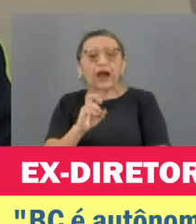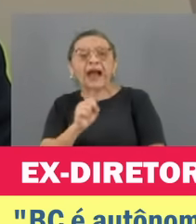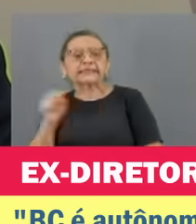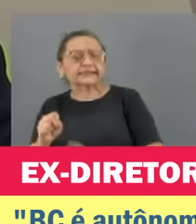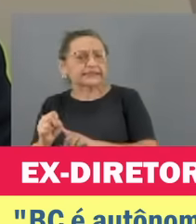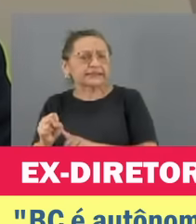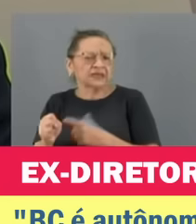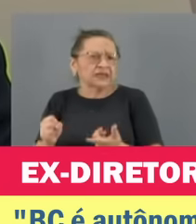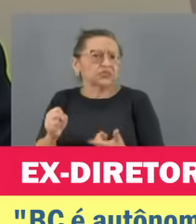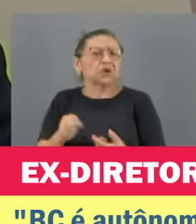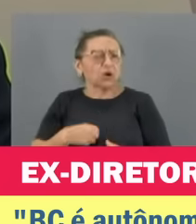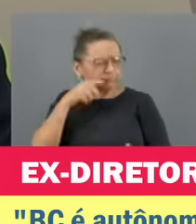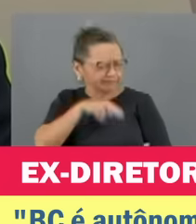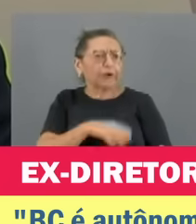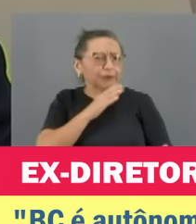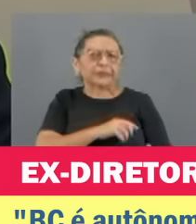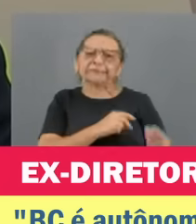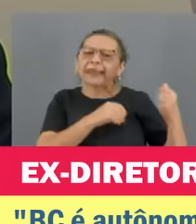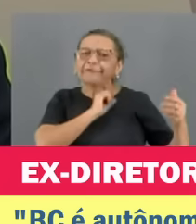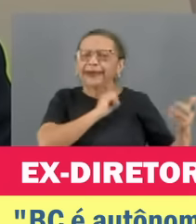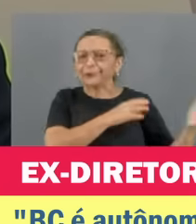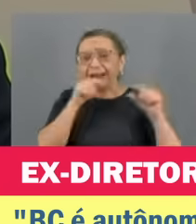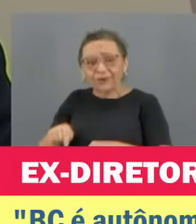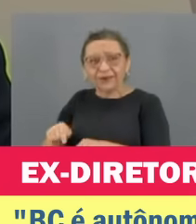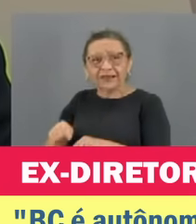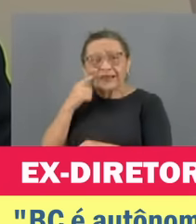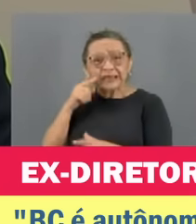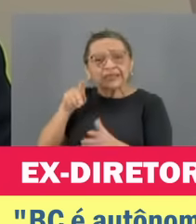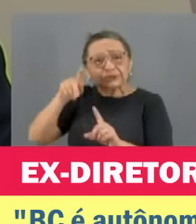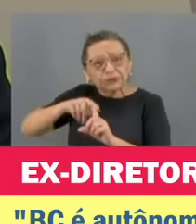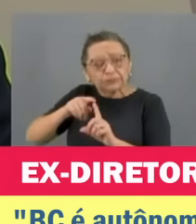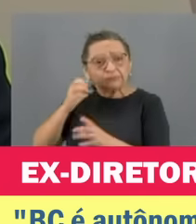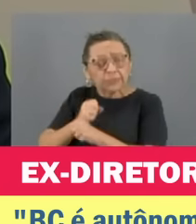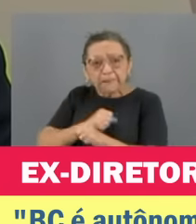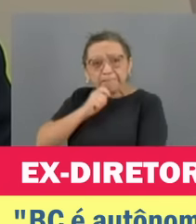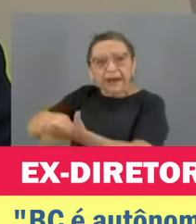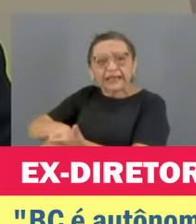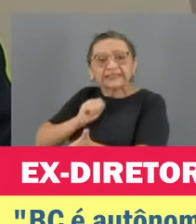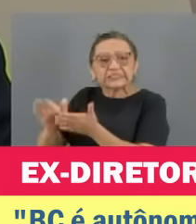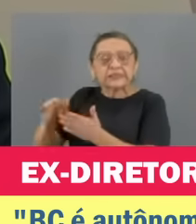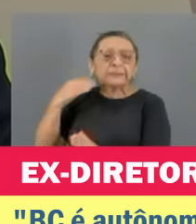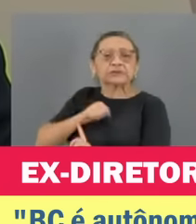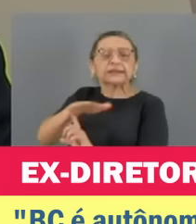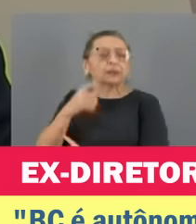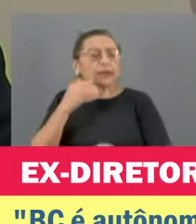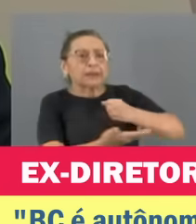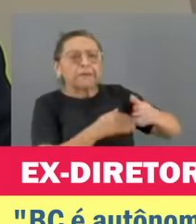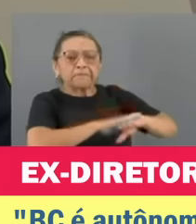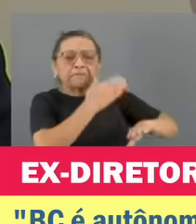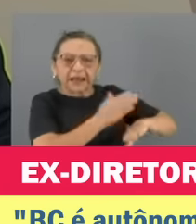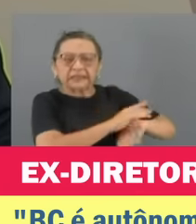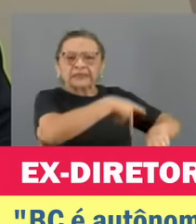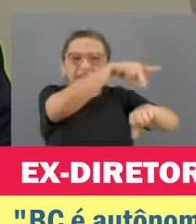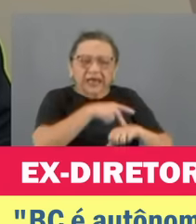são apresentadas, né? A ideia que a receita sem honrar cobrisse as despesas do Banco Central é fundamentada em práticas internacionais